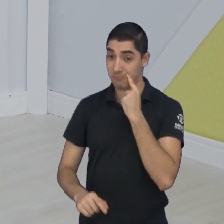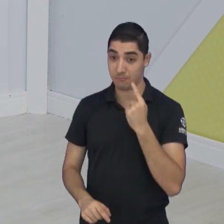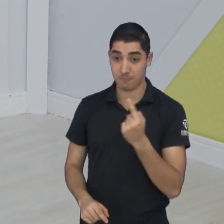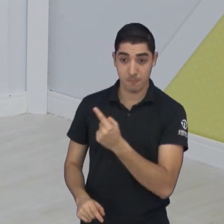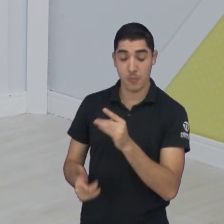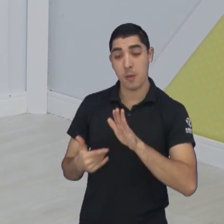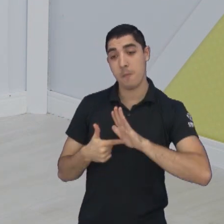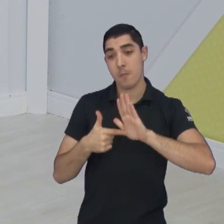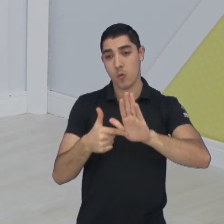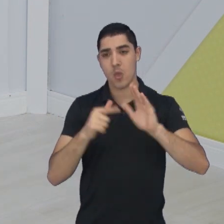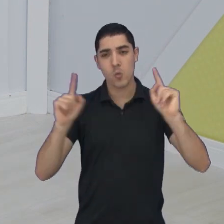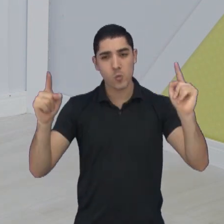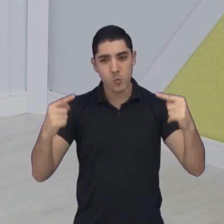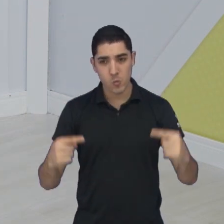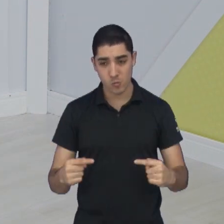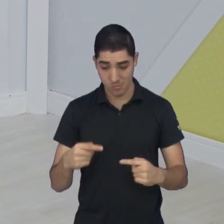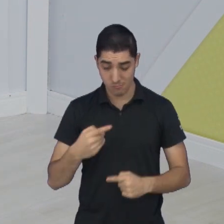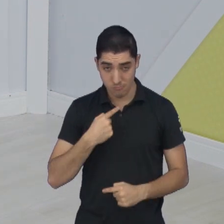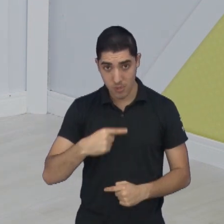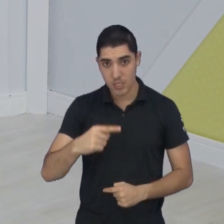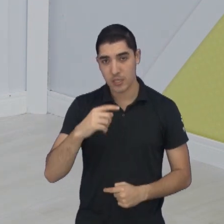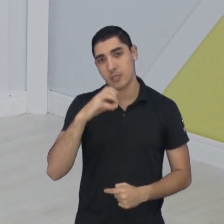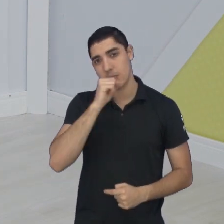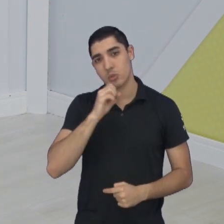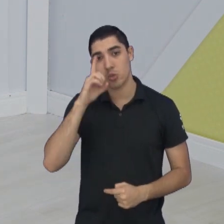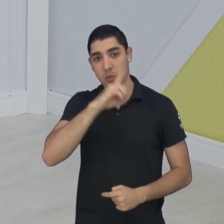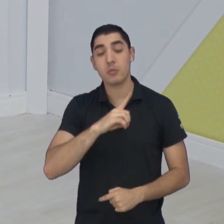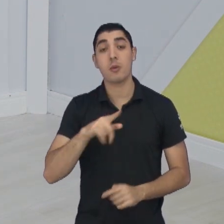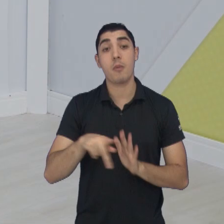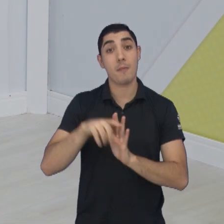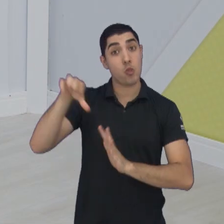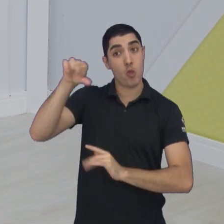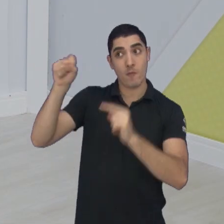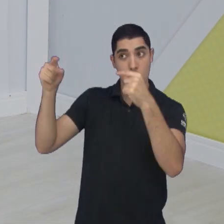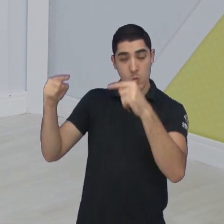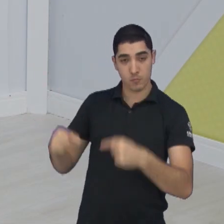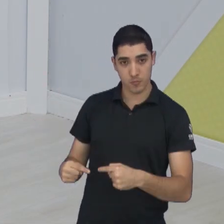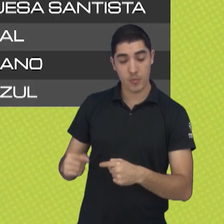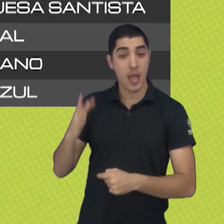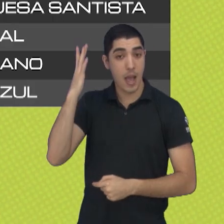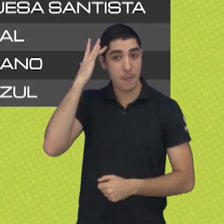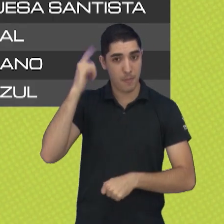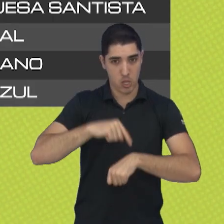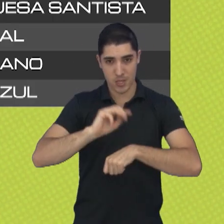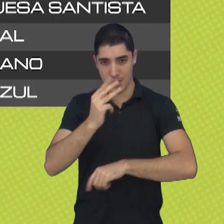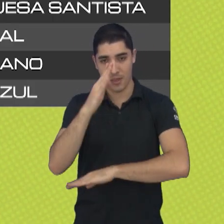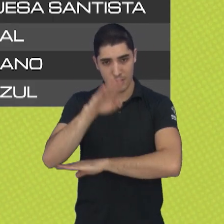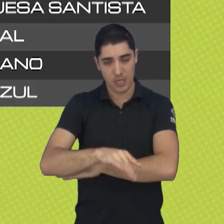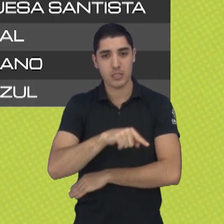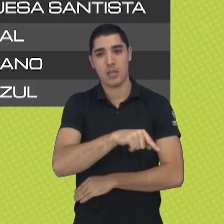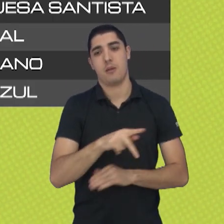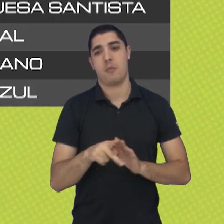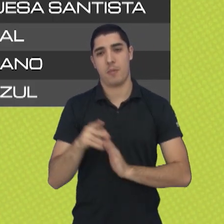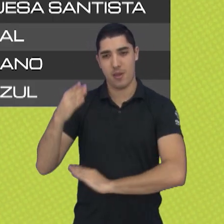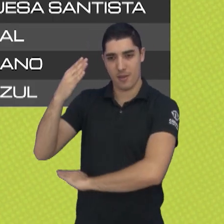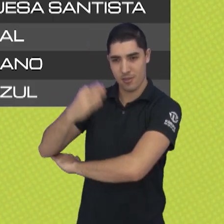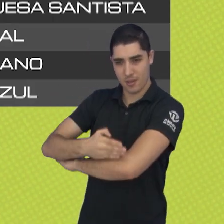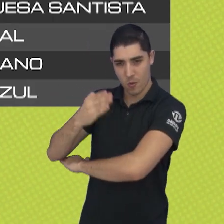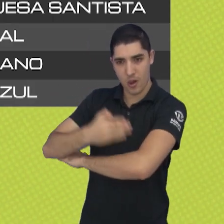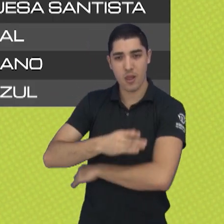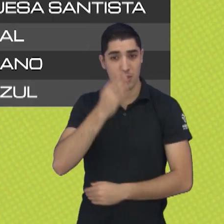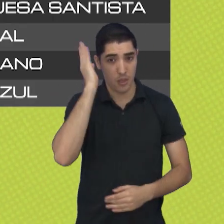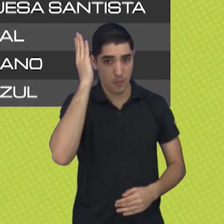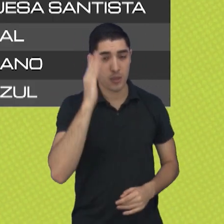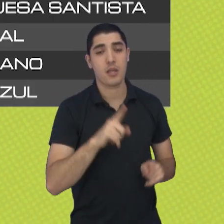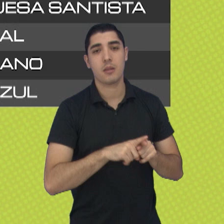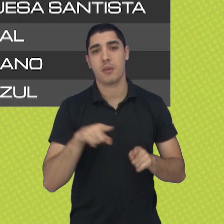pra gente aqui os jogos deste final de semana, 9ª rodada do Campeonato Paulista da Série A2. Amanhã, 15 horas, Rio Claro e Taubaté, Oeste e Noroeste,